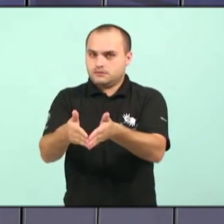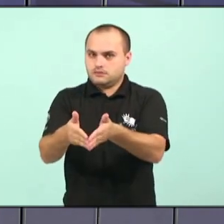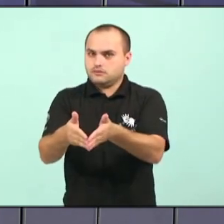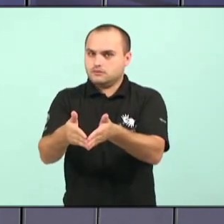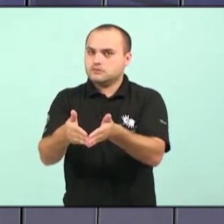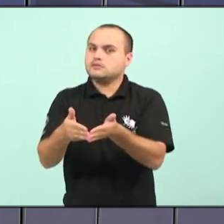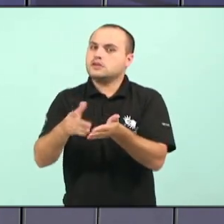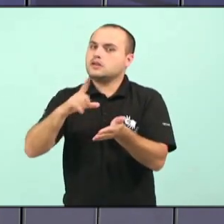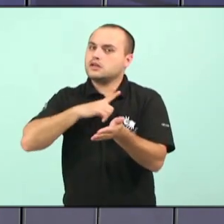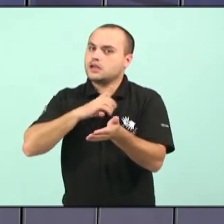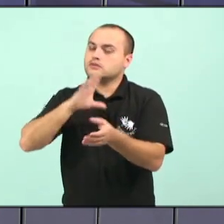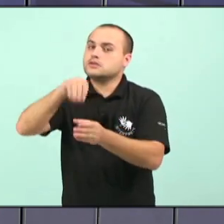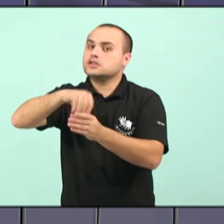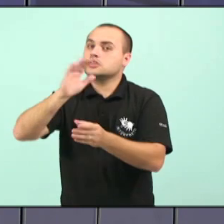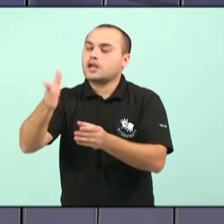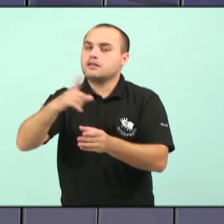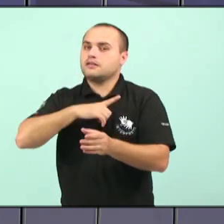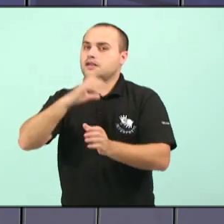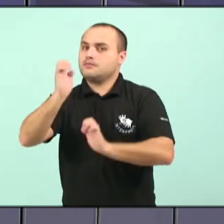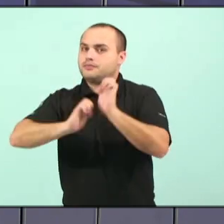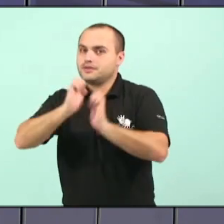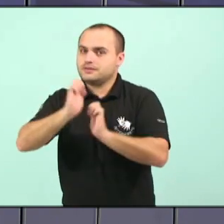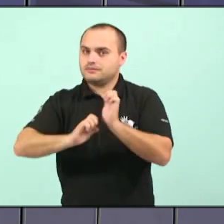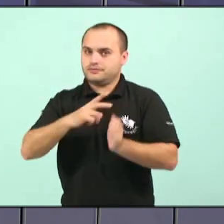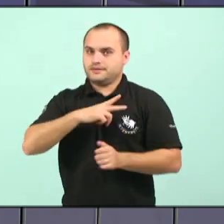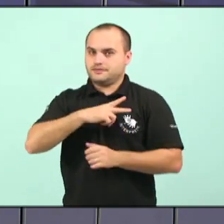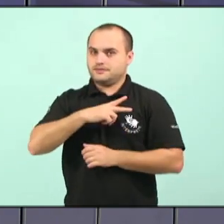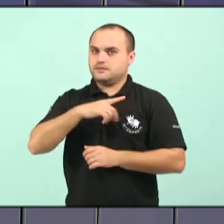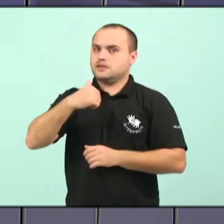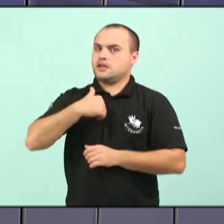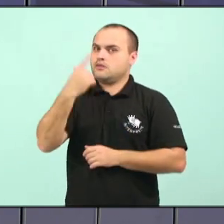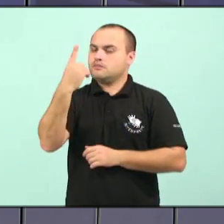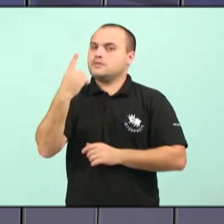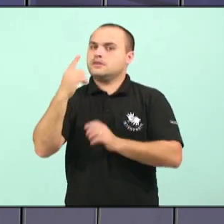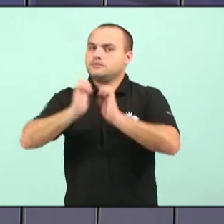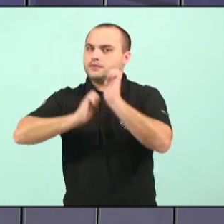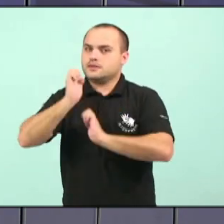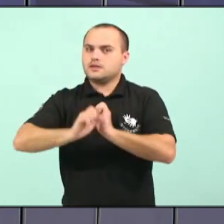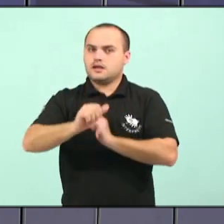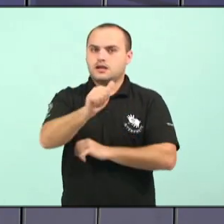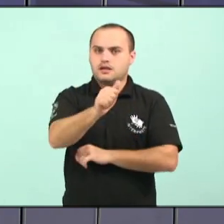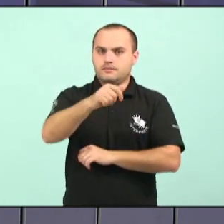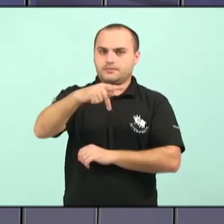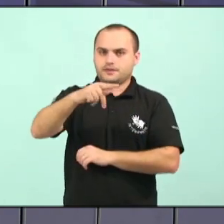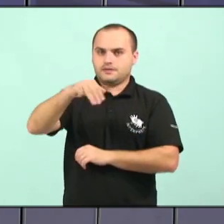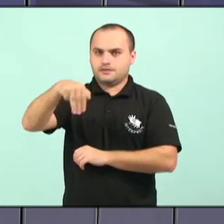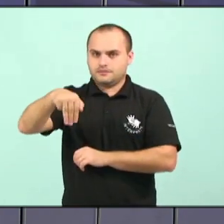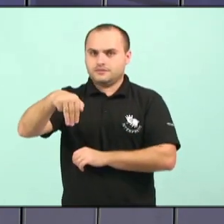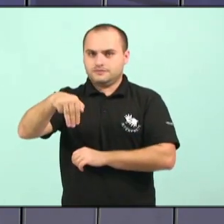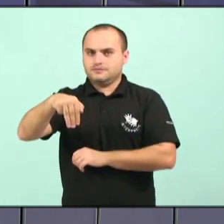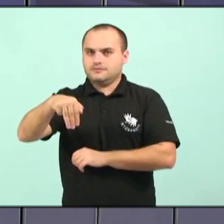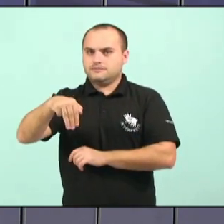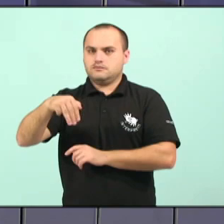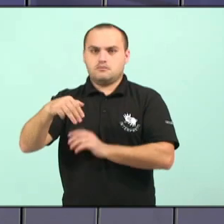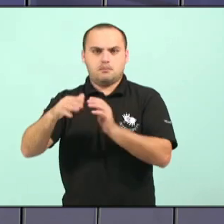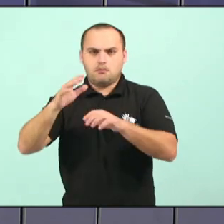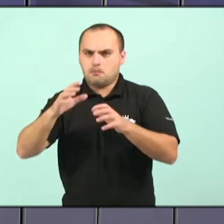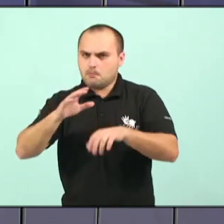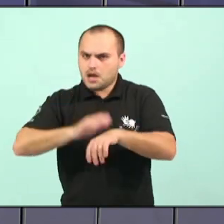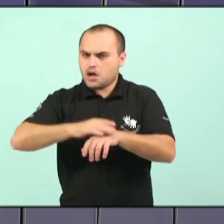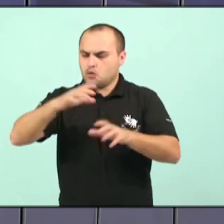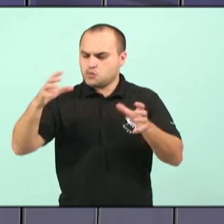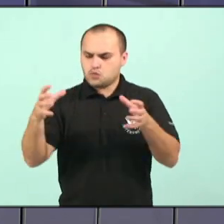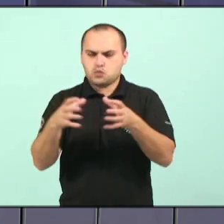pela iniciativa privada. Aqui em Itajaí, nós temos uma empresa que toca todas as operações, que é a IPM Terminals, ligada ao Grupo Maersk, o maior grupo do mundo, e